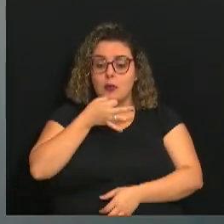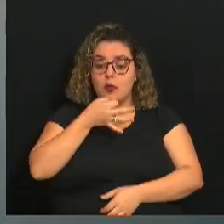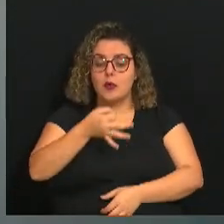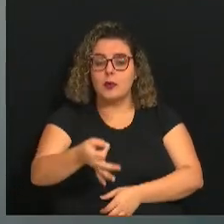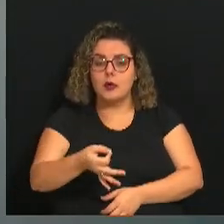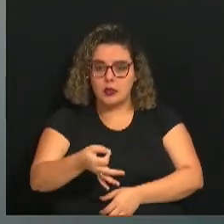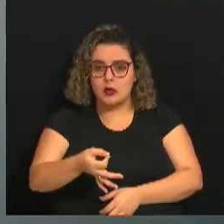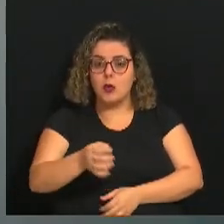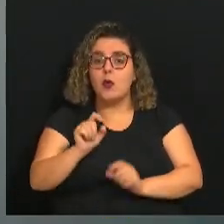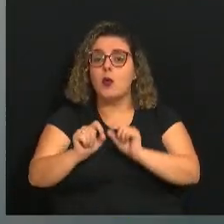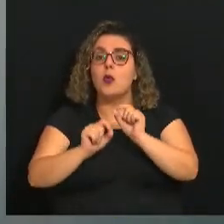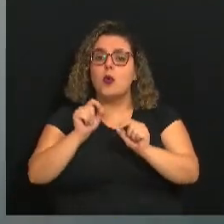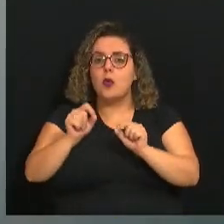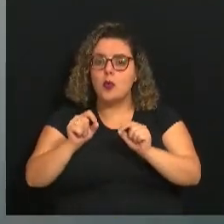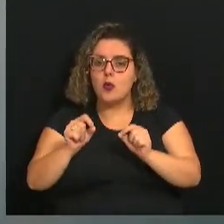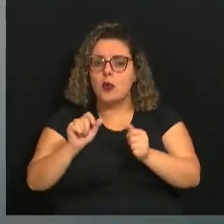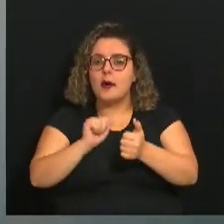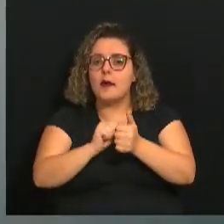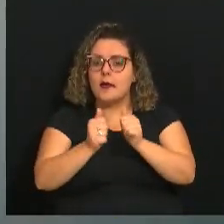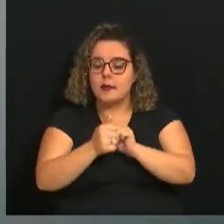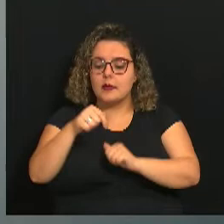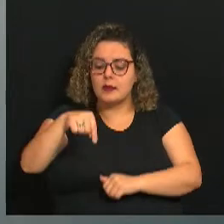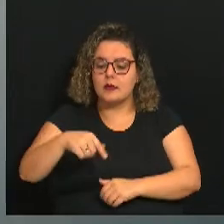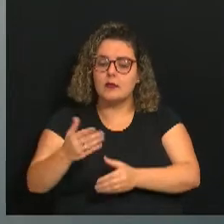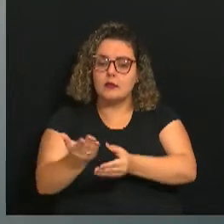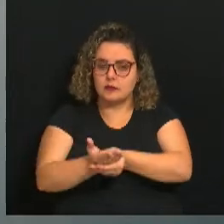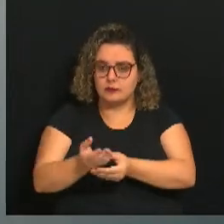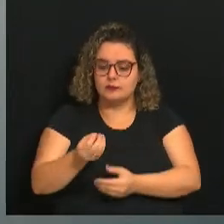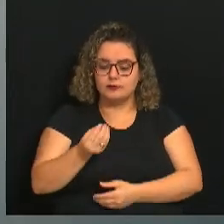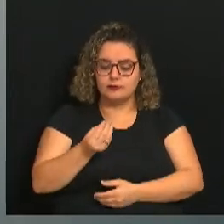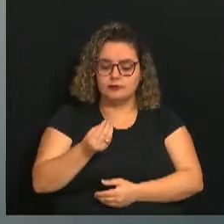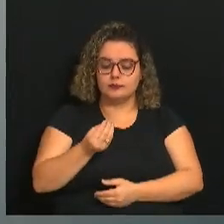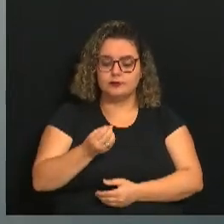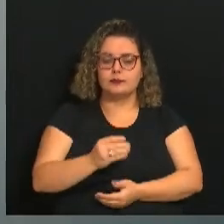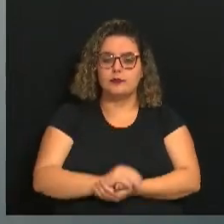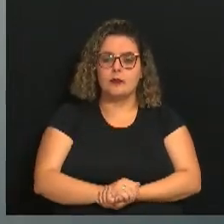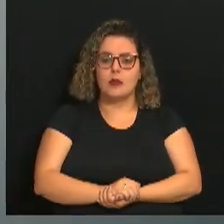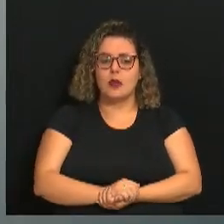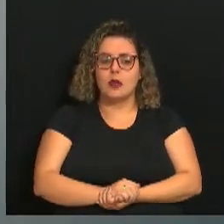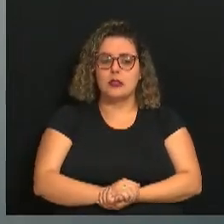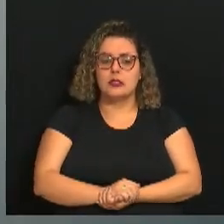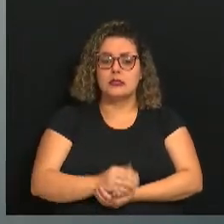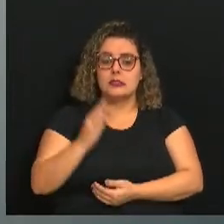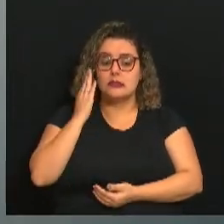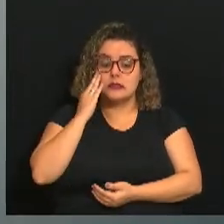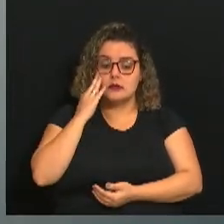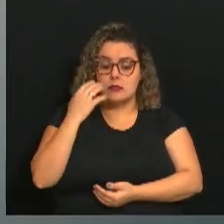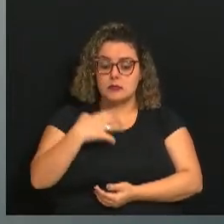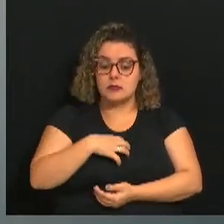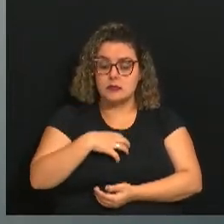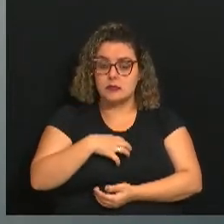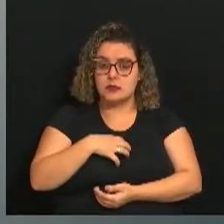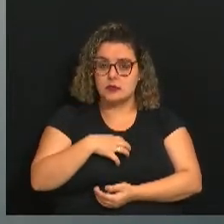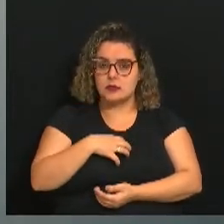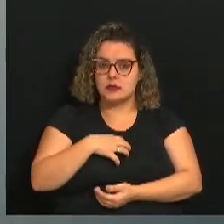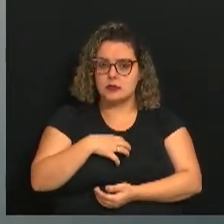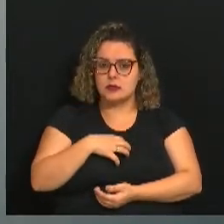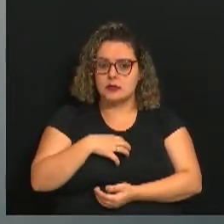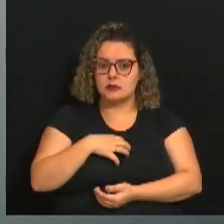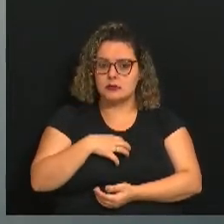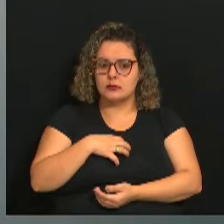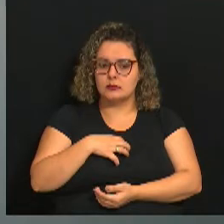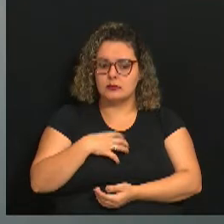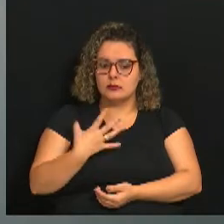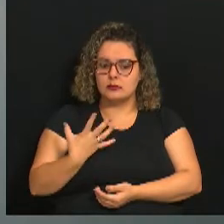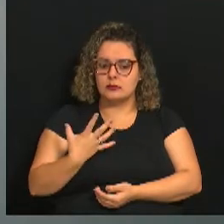ali, é fato. Nós sabemos que, de alguma maneira, essa situação aí com a empresa da limpeza, ela vai ter, de